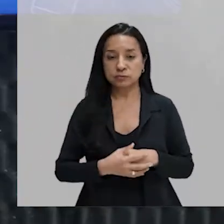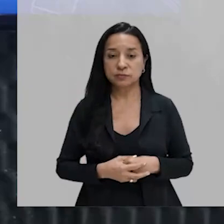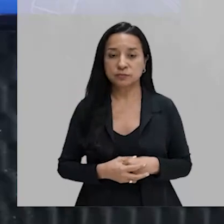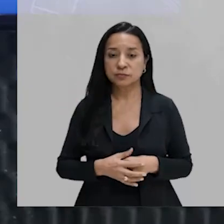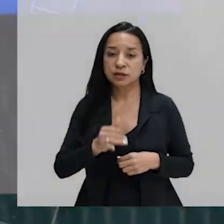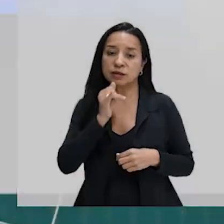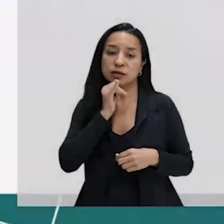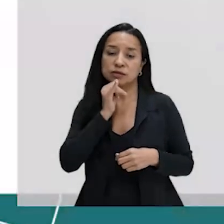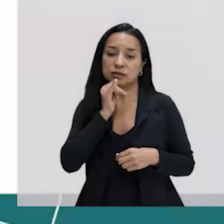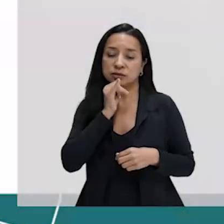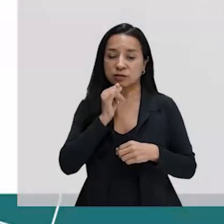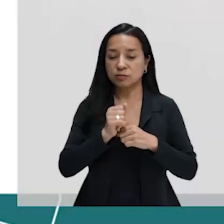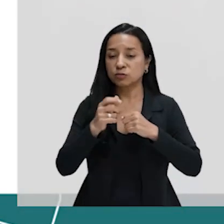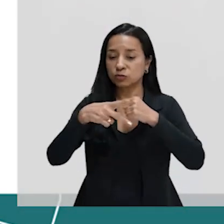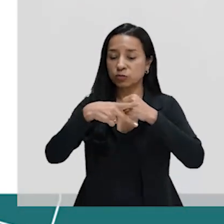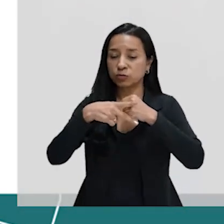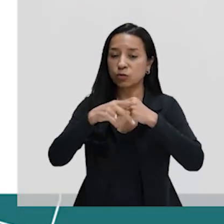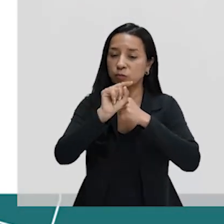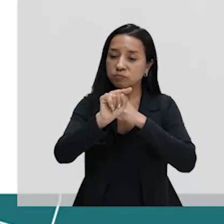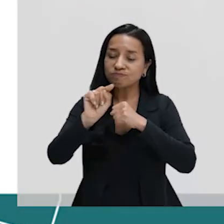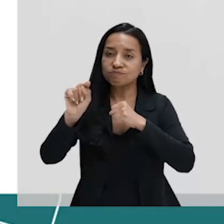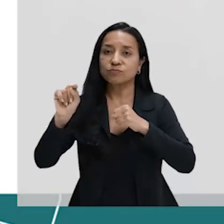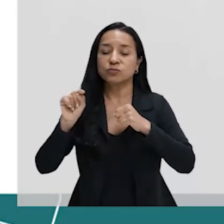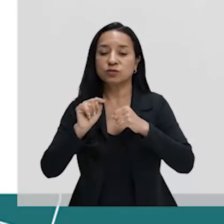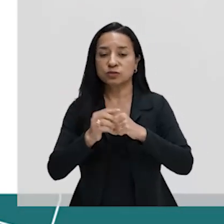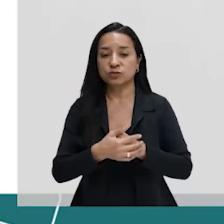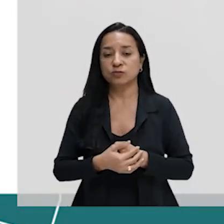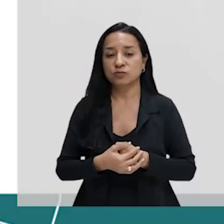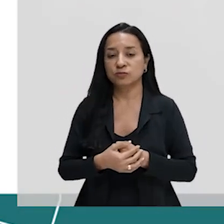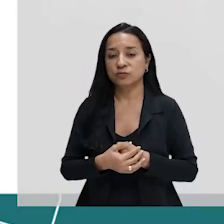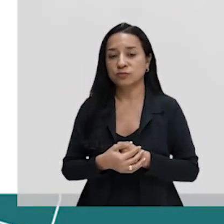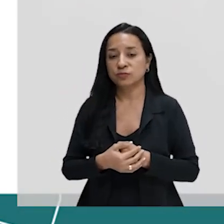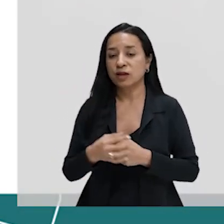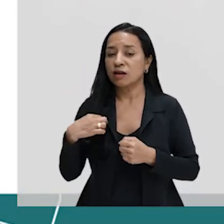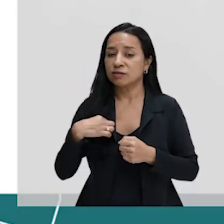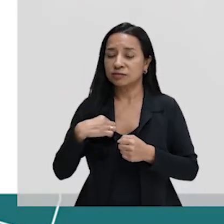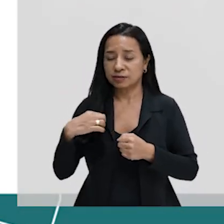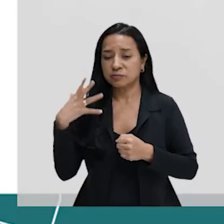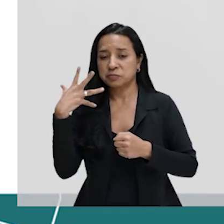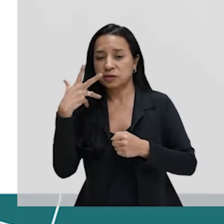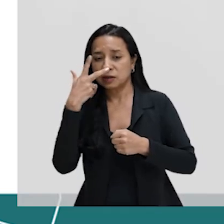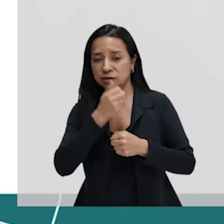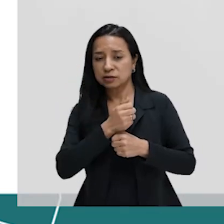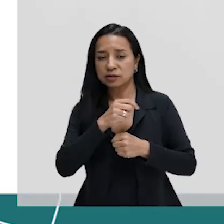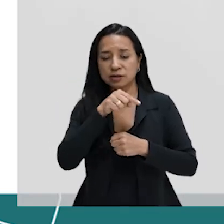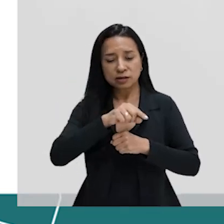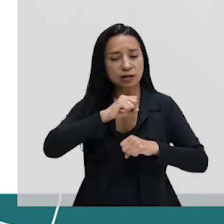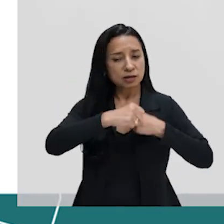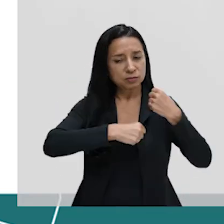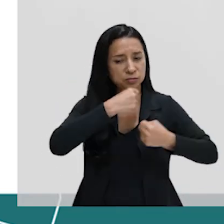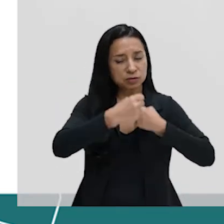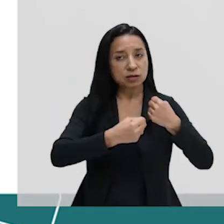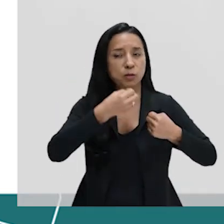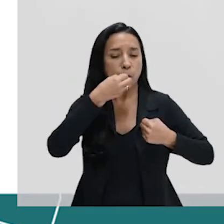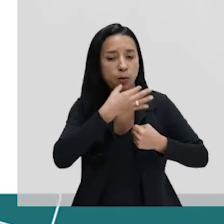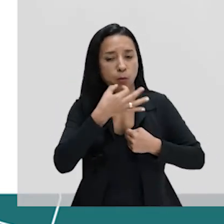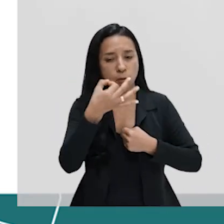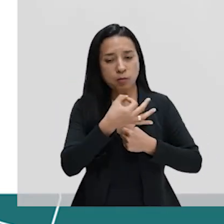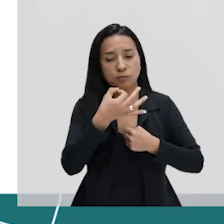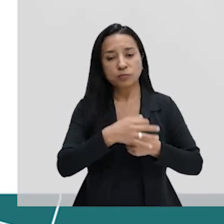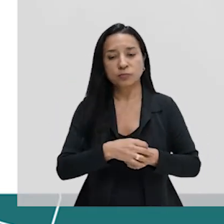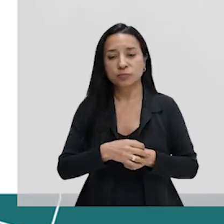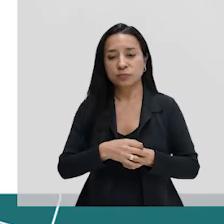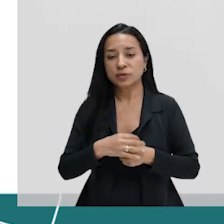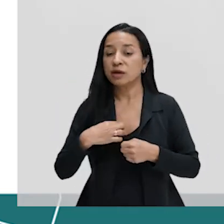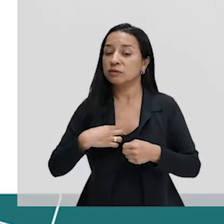Exemplos de pronomes demonstrativos. Essa camisa é muito linda. Aquelas bicicletas são boas.